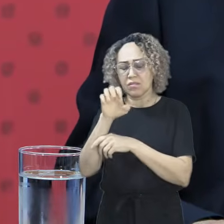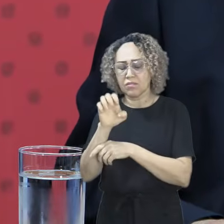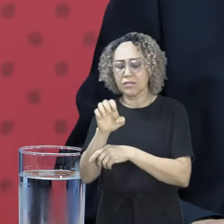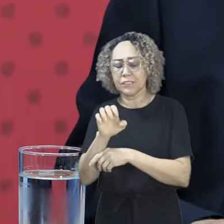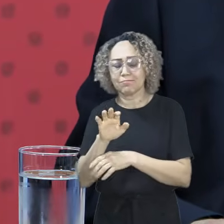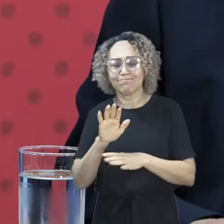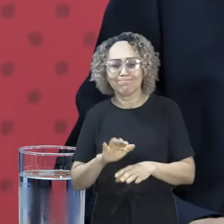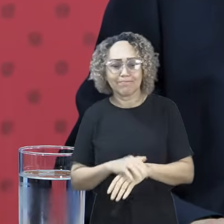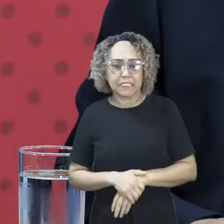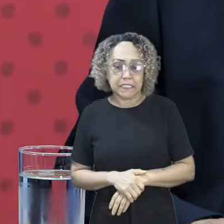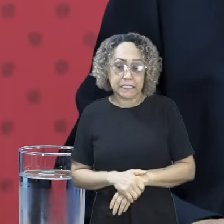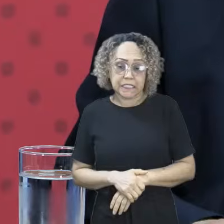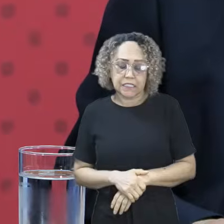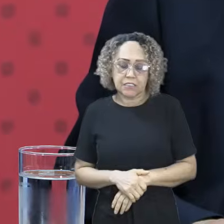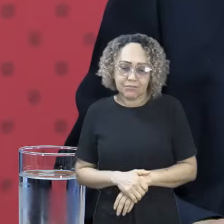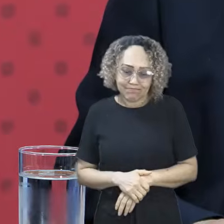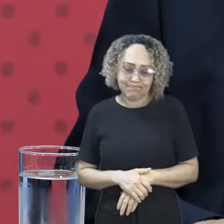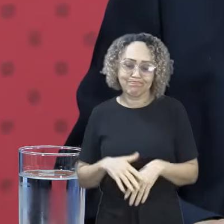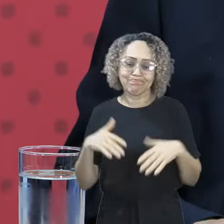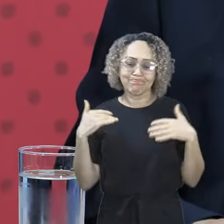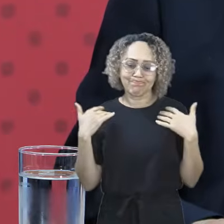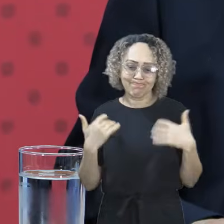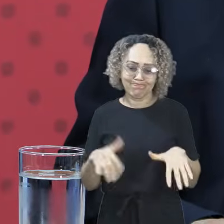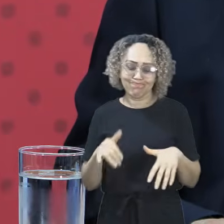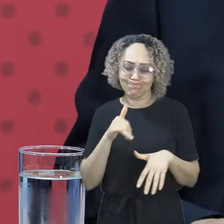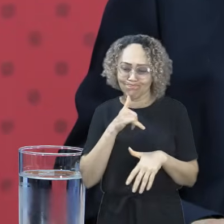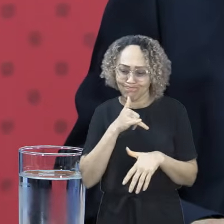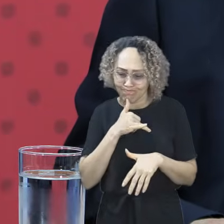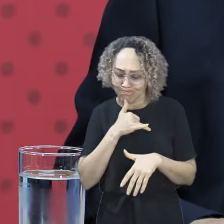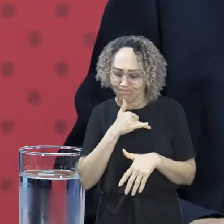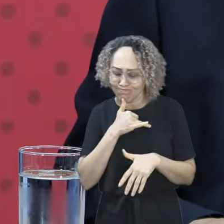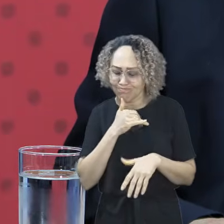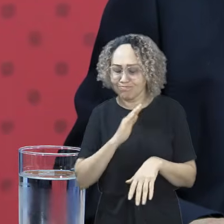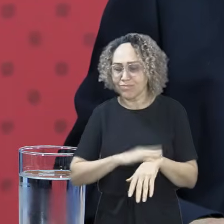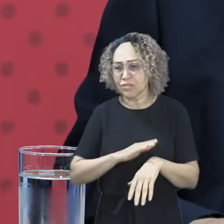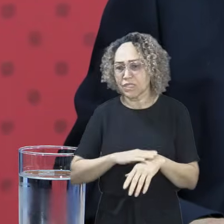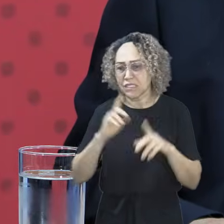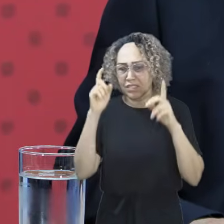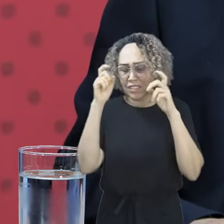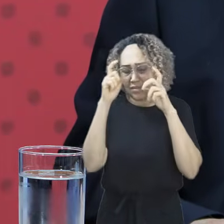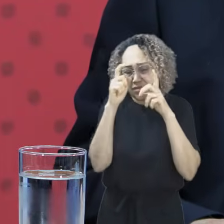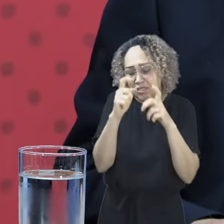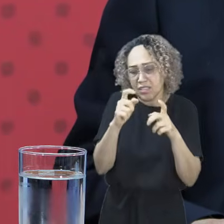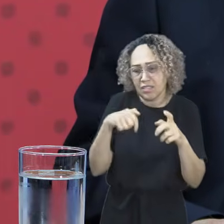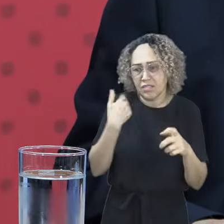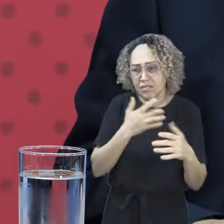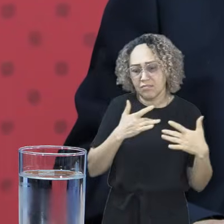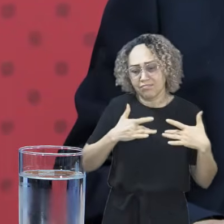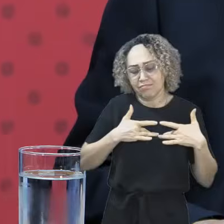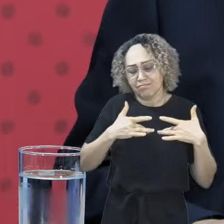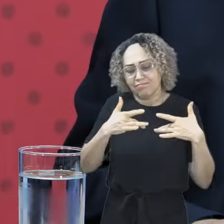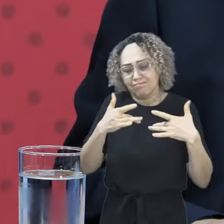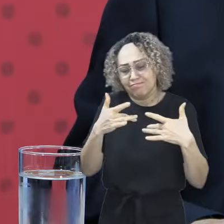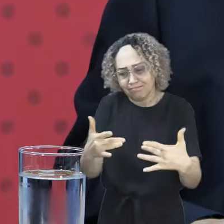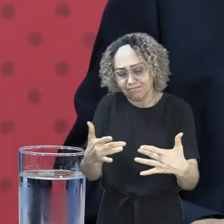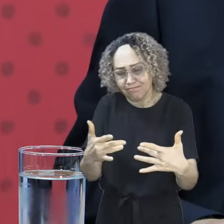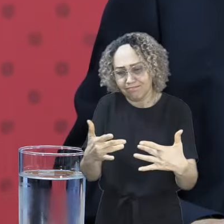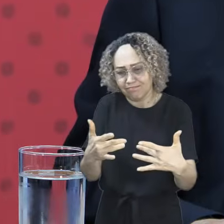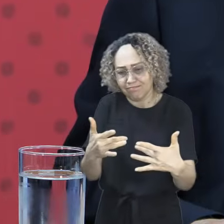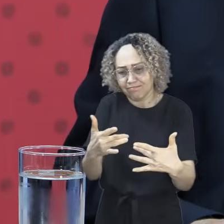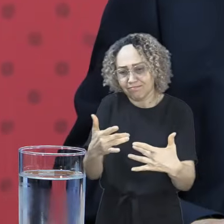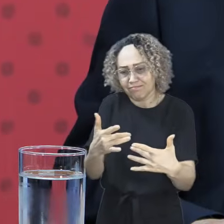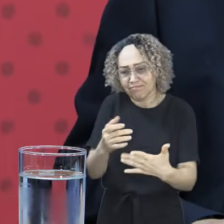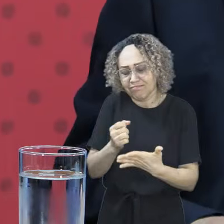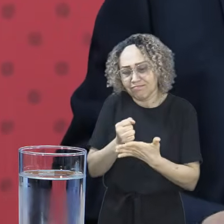eles sejam acolhidos, sejam confortados, e, enfim, fica a manifestação do Partido dos Trabalhadores. E